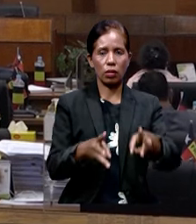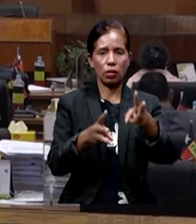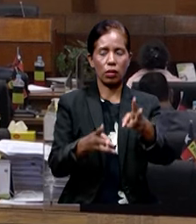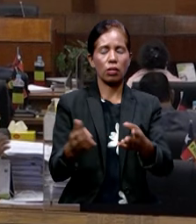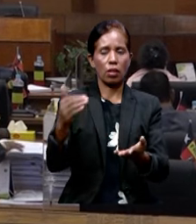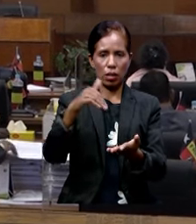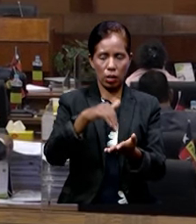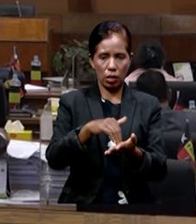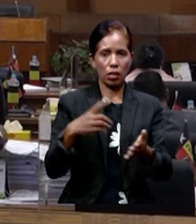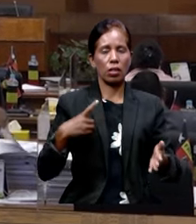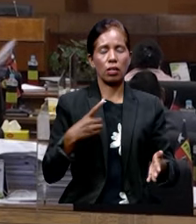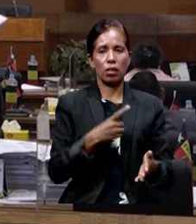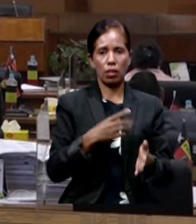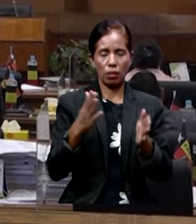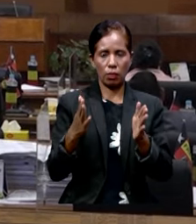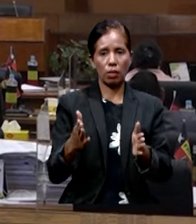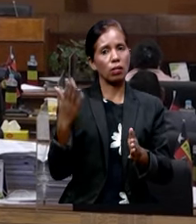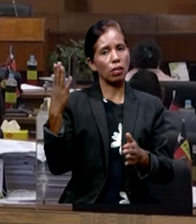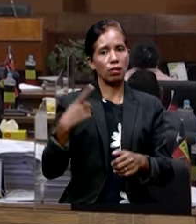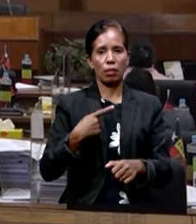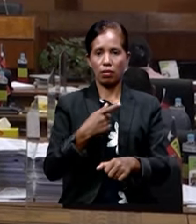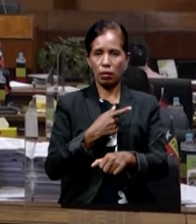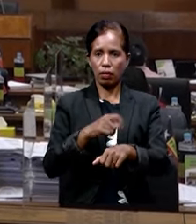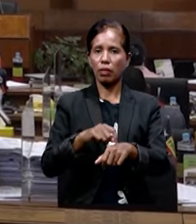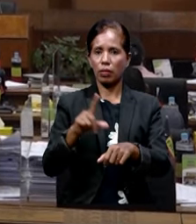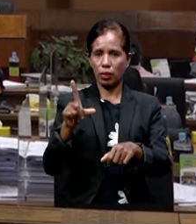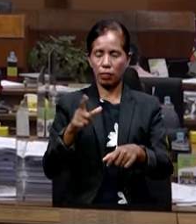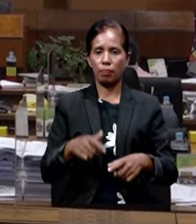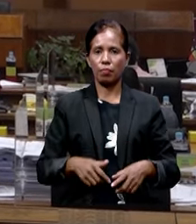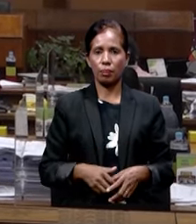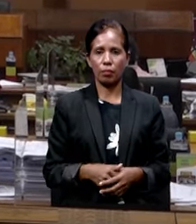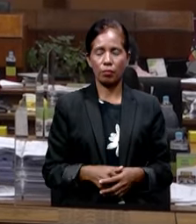funsaun hanesan deputado ia Parlamento. Rohimadia Agustinio da Costa, ZMN.